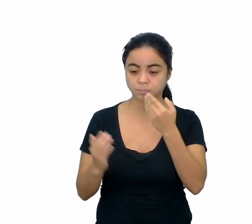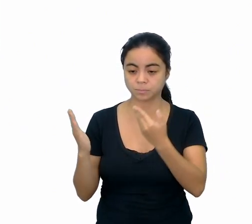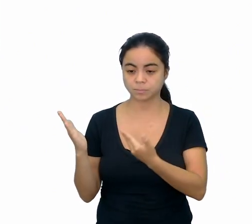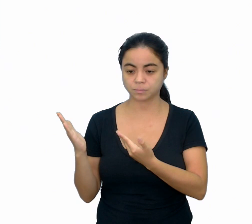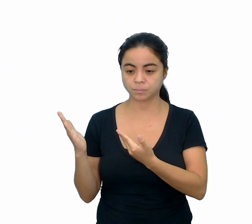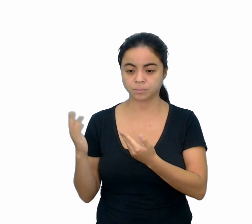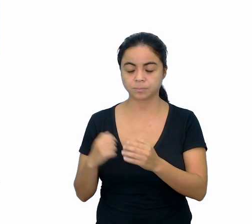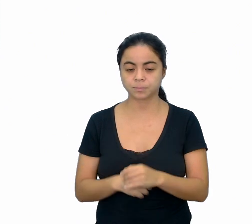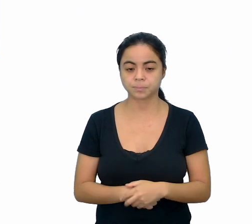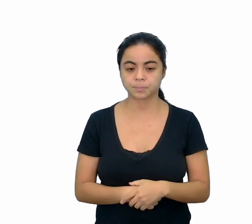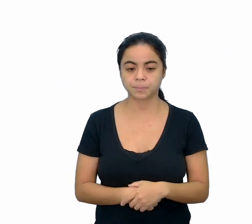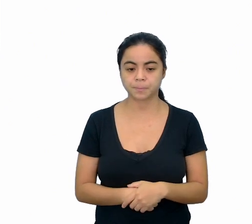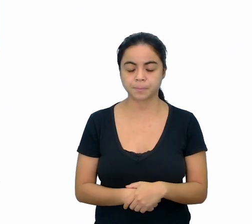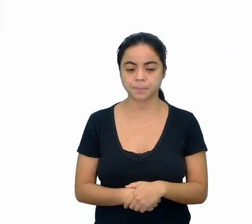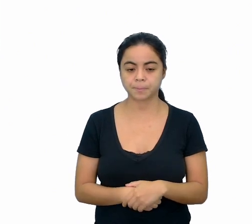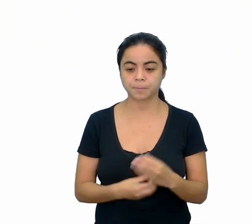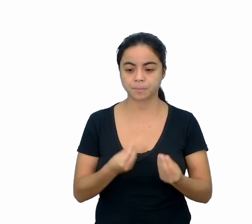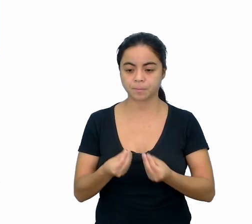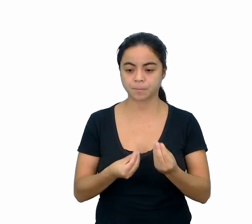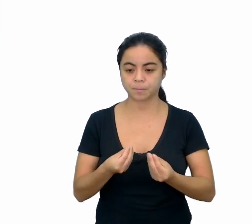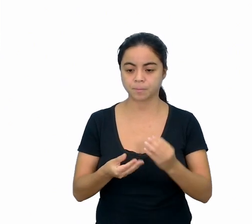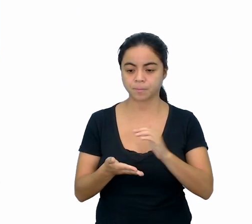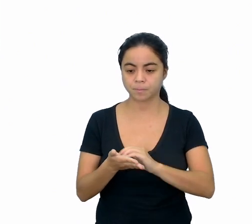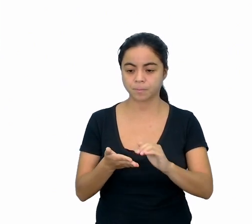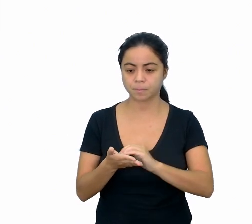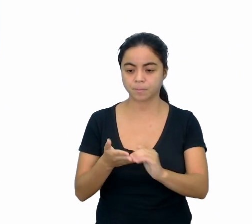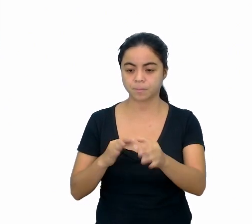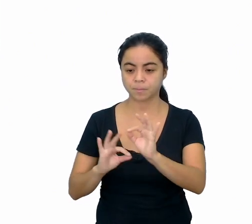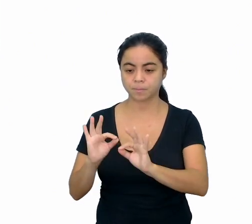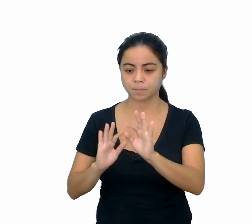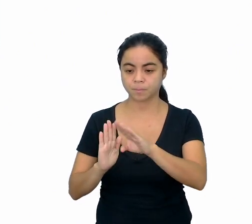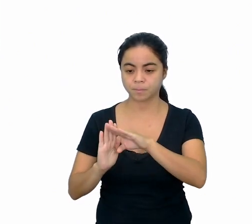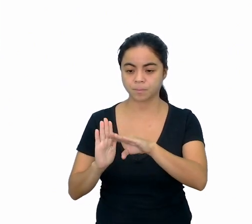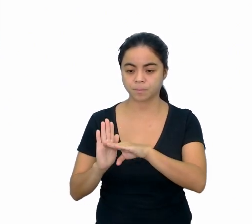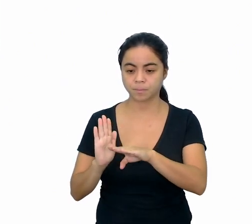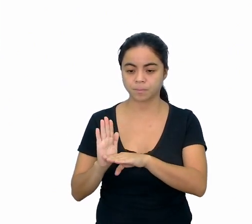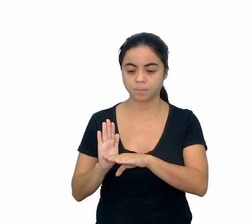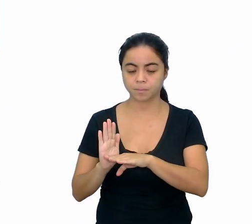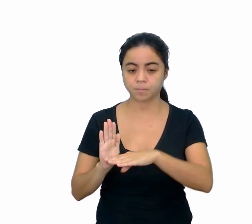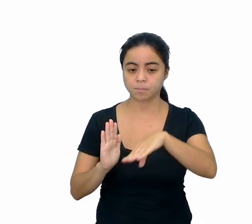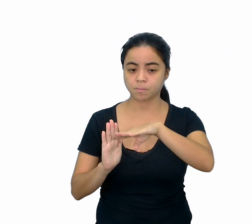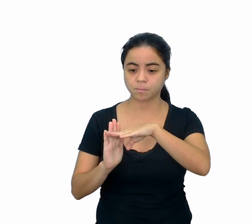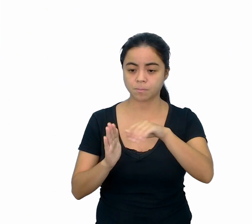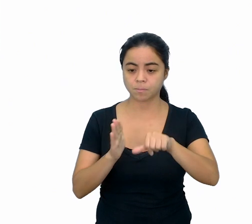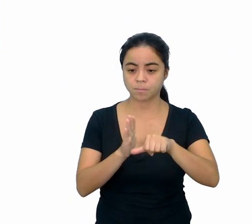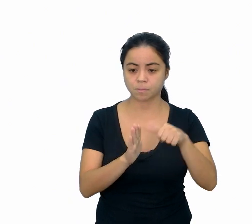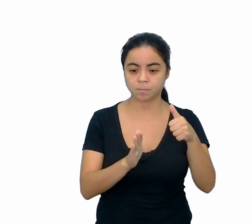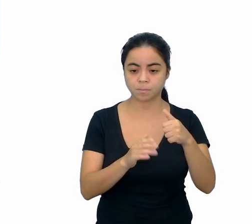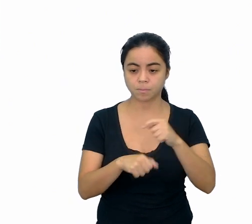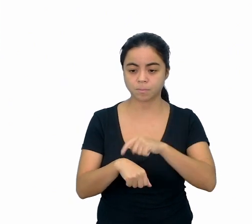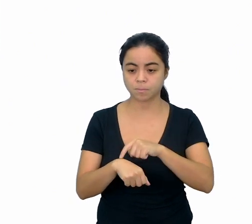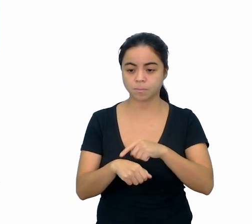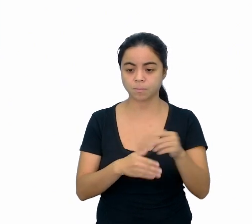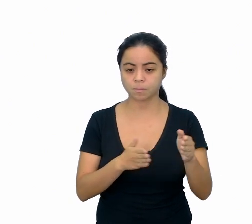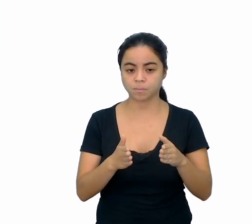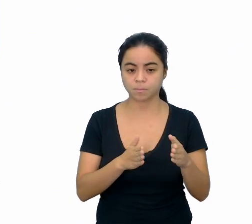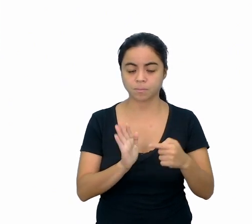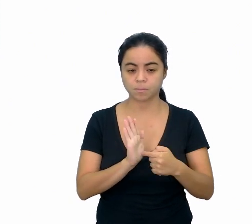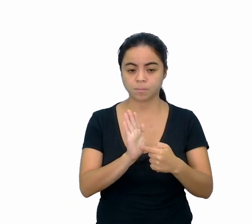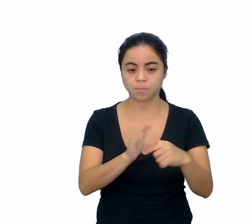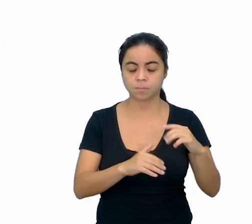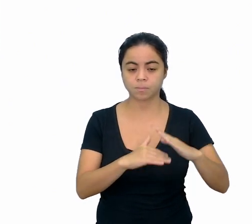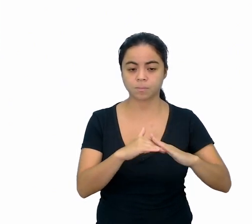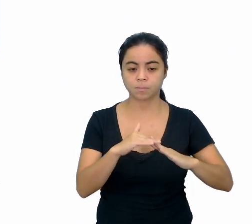como será a nossa agenda. No primeiro momento, nós vamos apresentar a matriz de habilidades